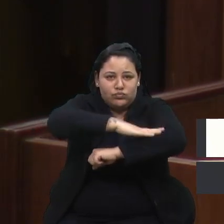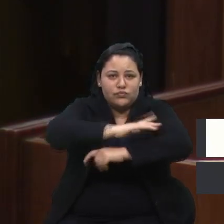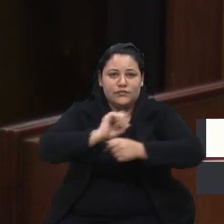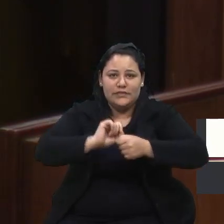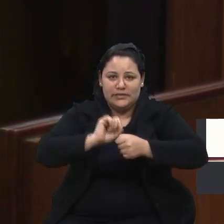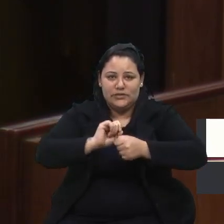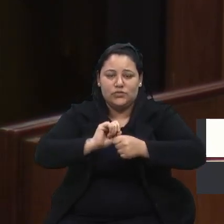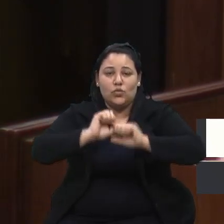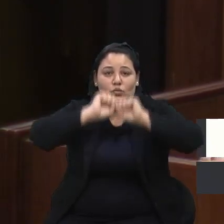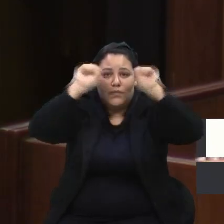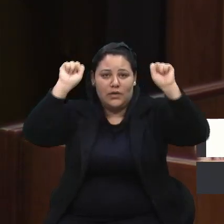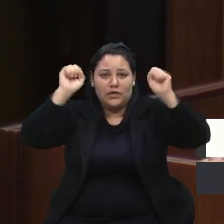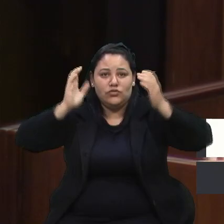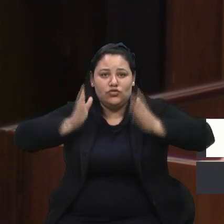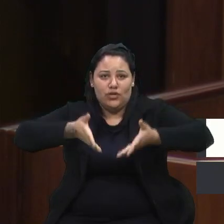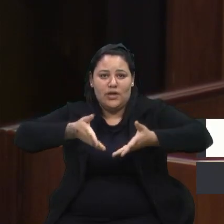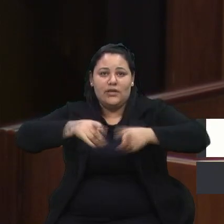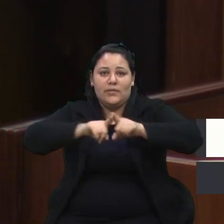obrigado